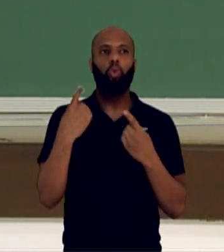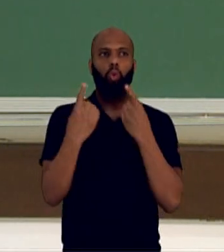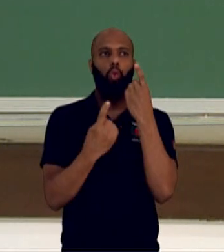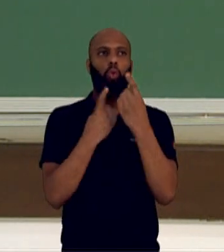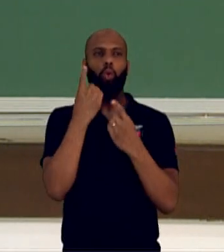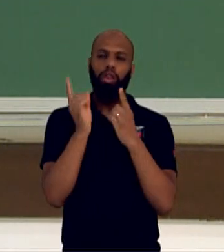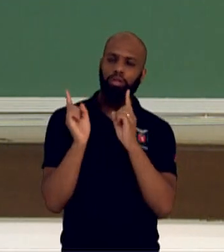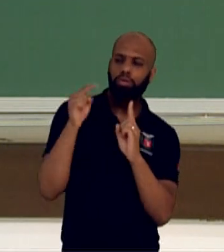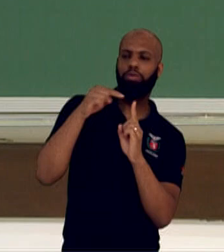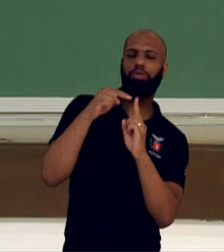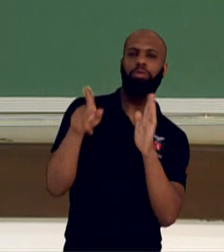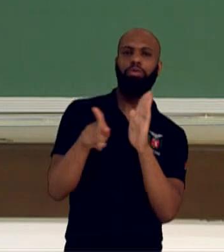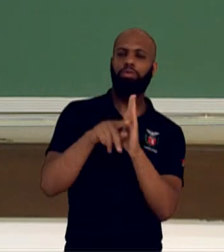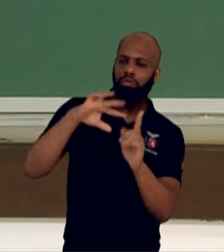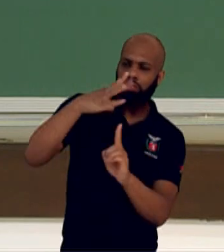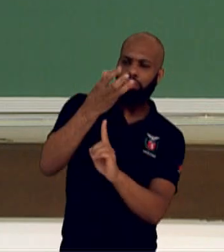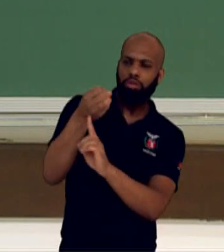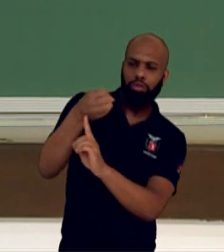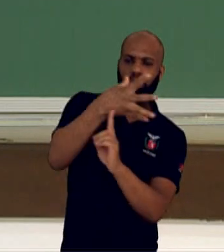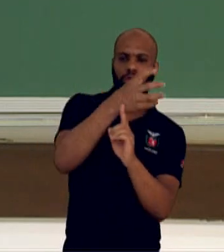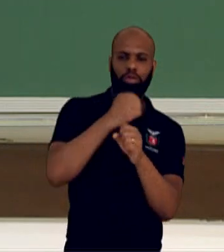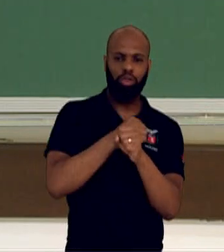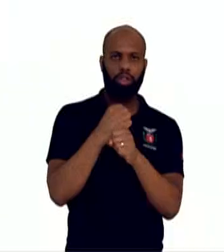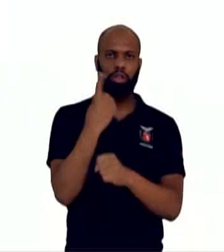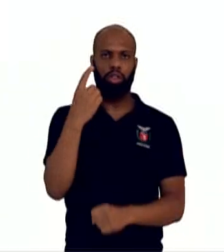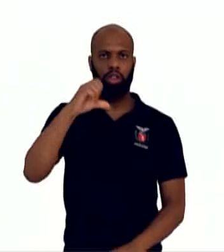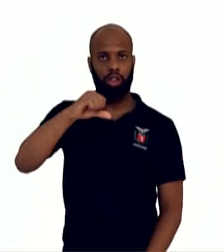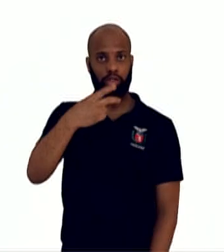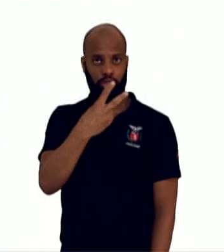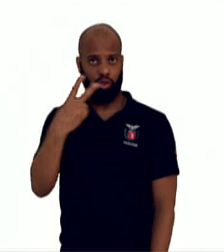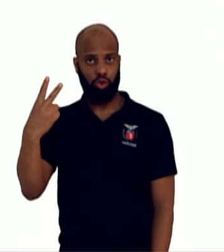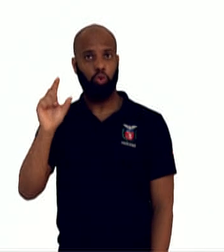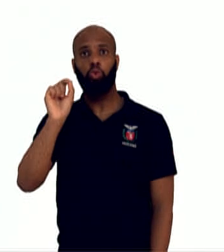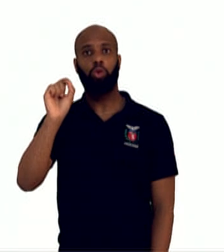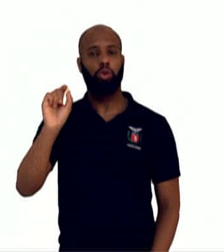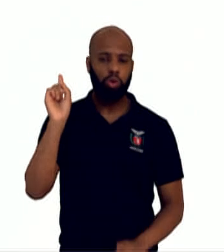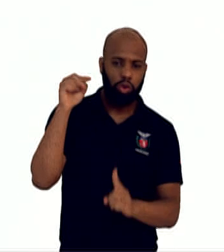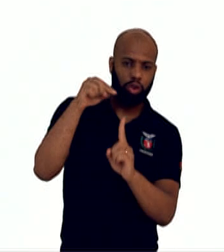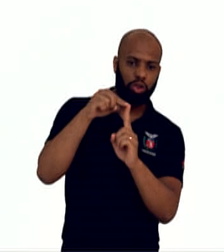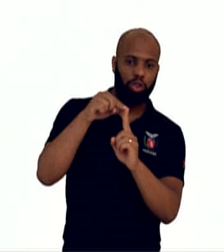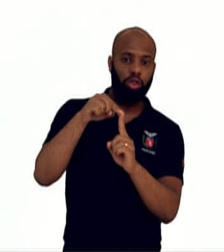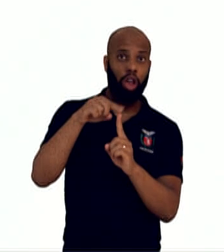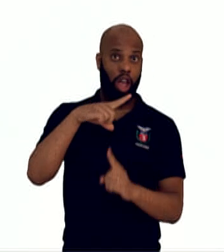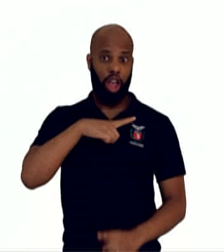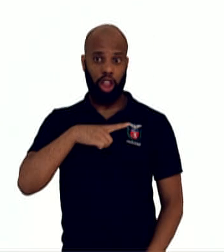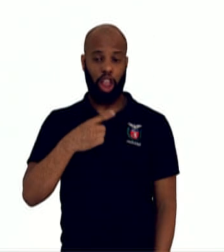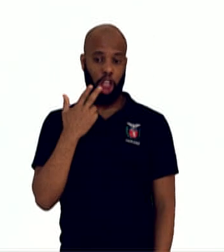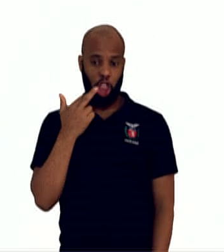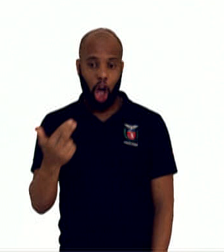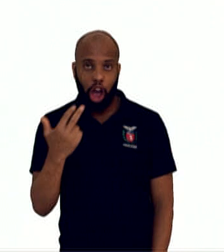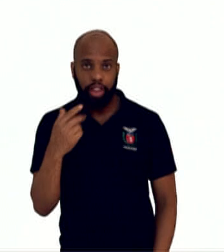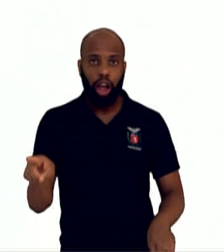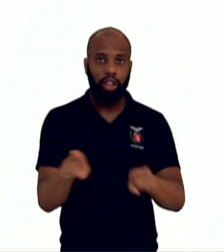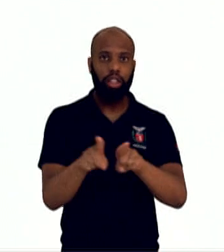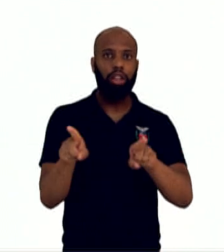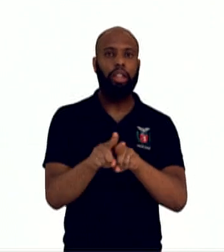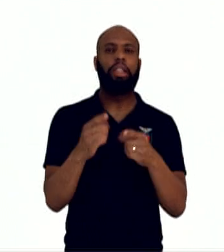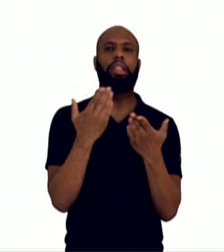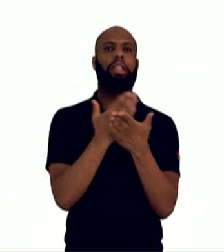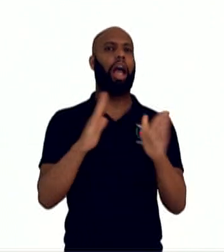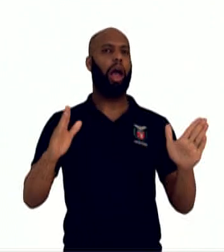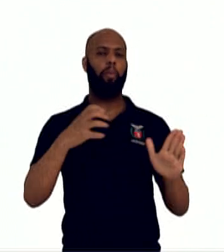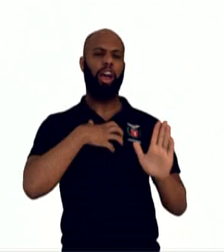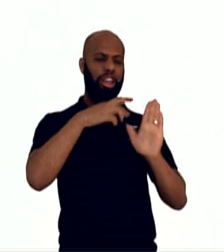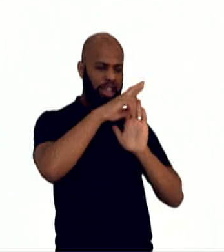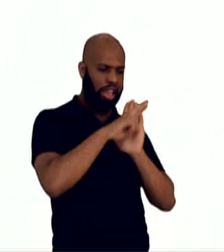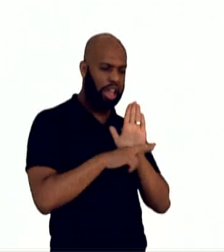as intenções da Semana de Arte Moderna de 1922? Trazer as novidades e romper com as normas